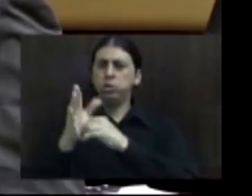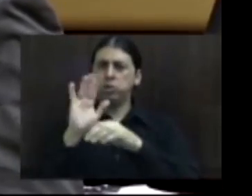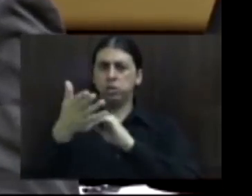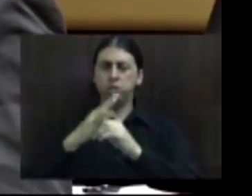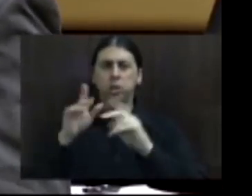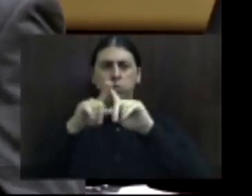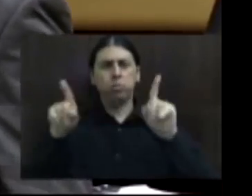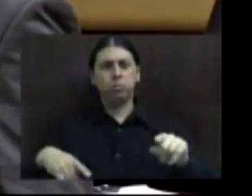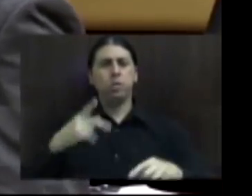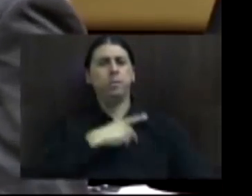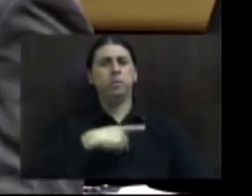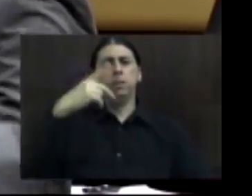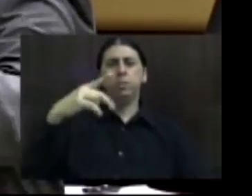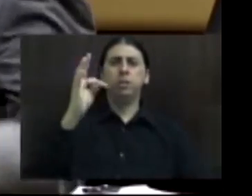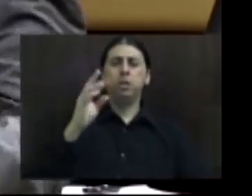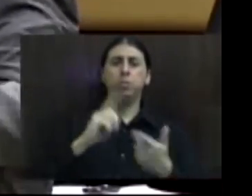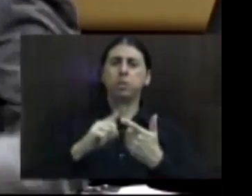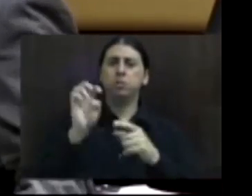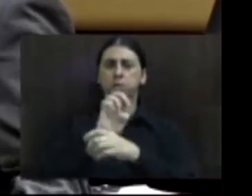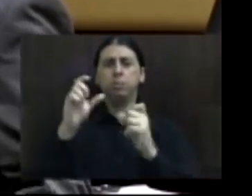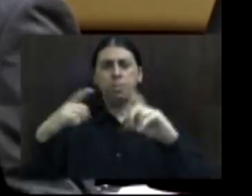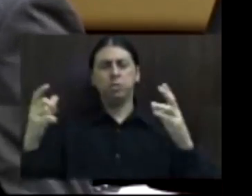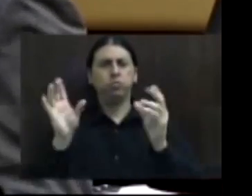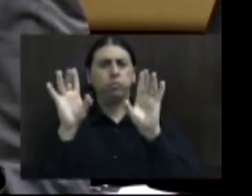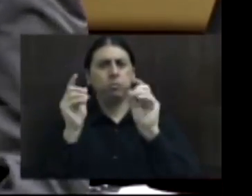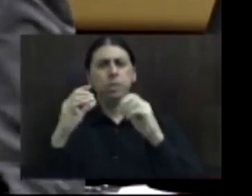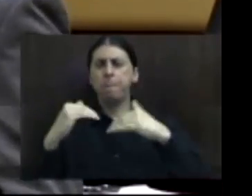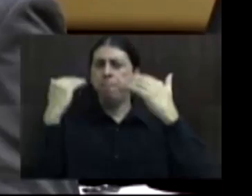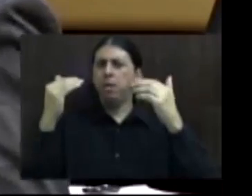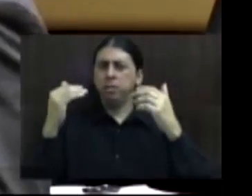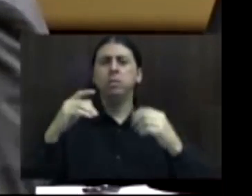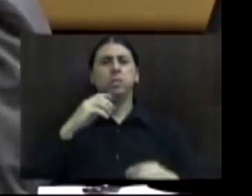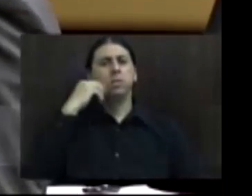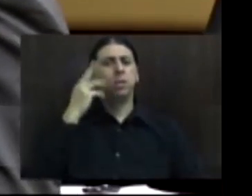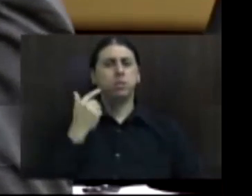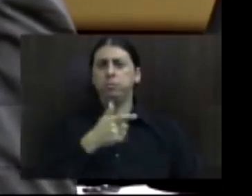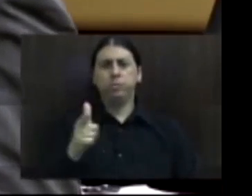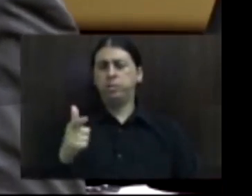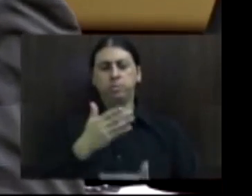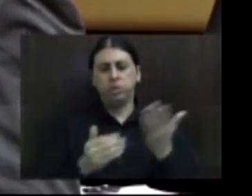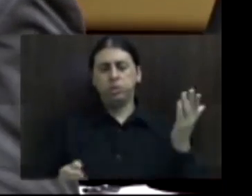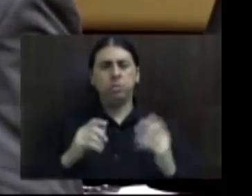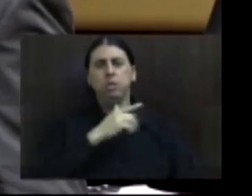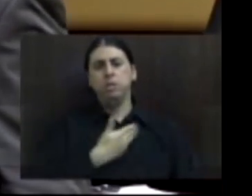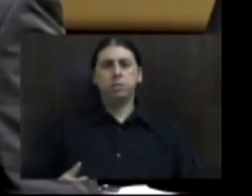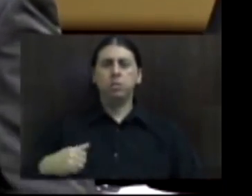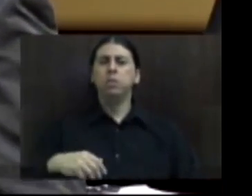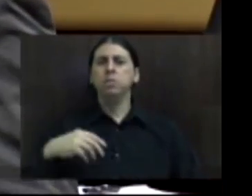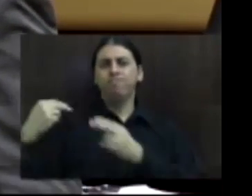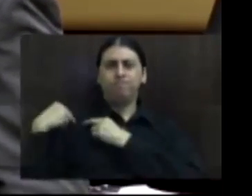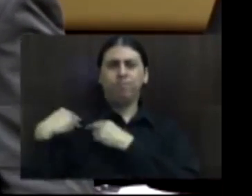PT se fosse o estado máximo tão maravilhoso como que é o Tarço não teria perdido a eleição pela maneira